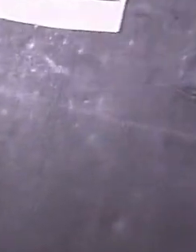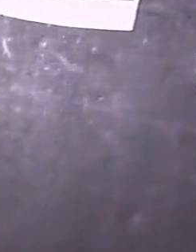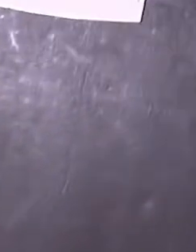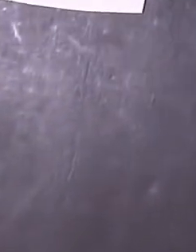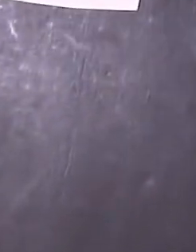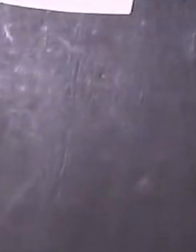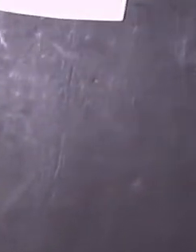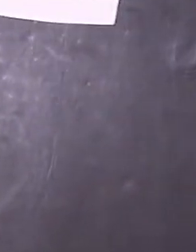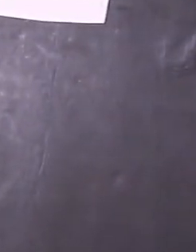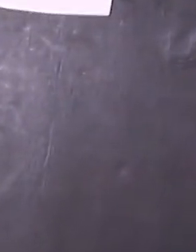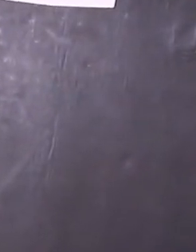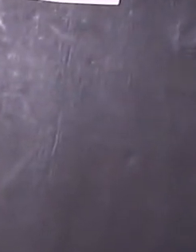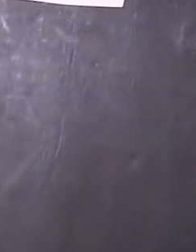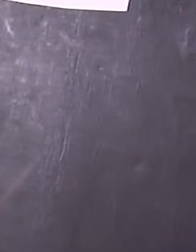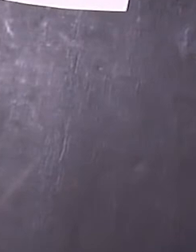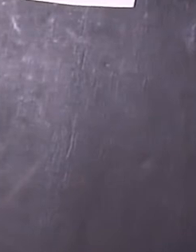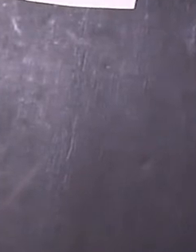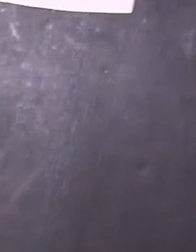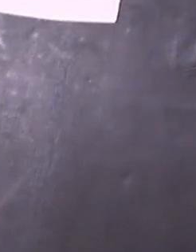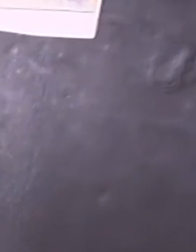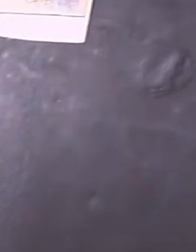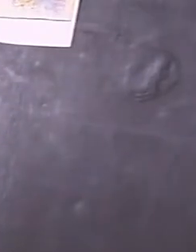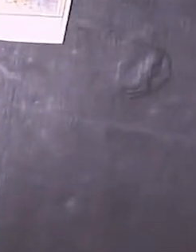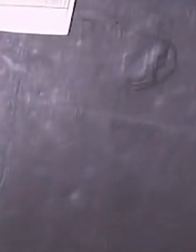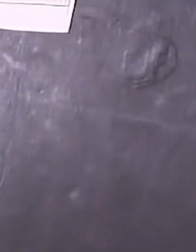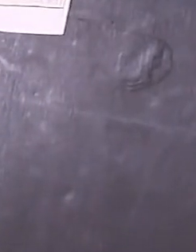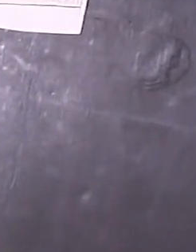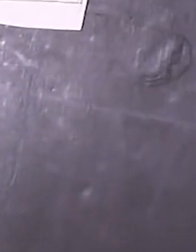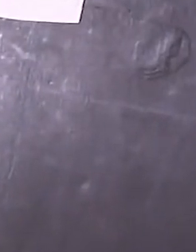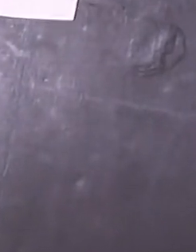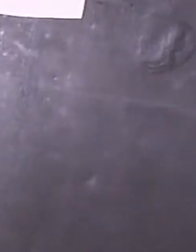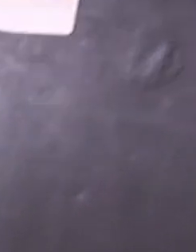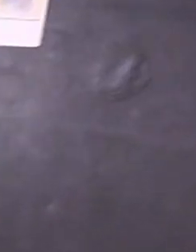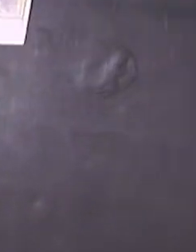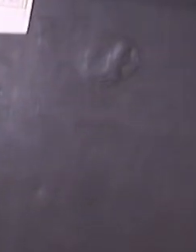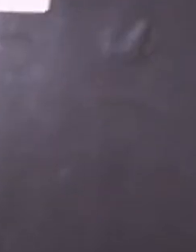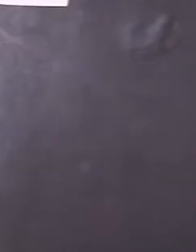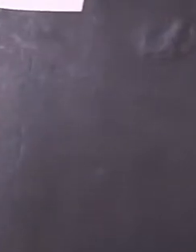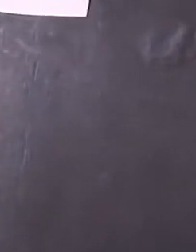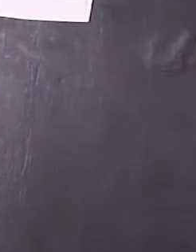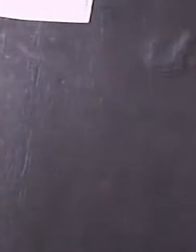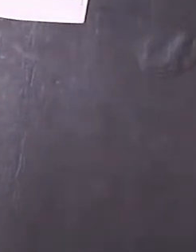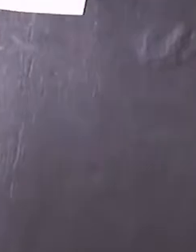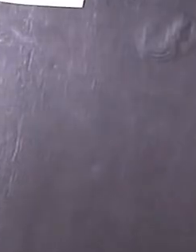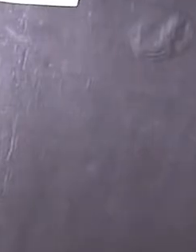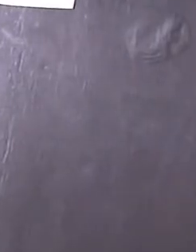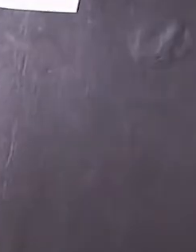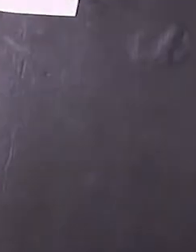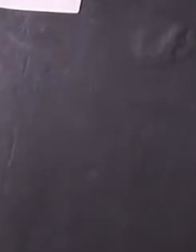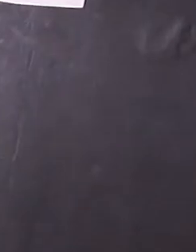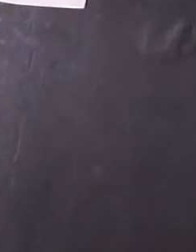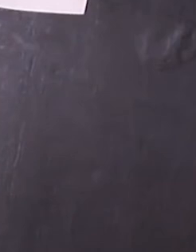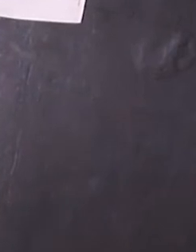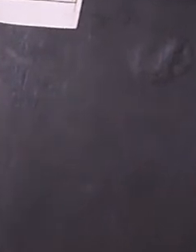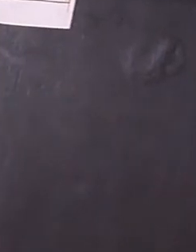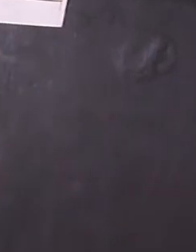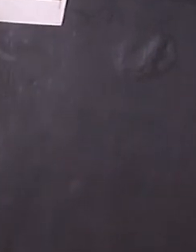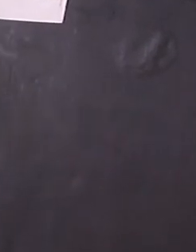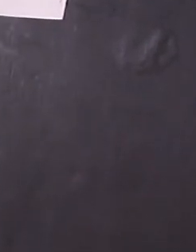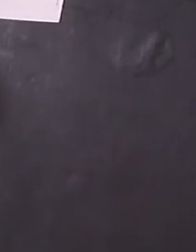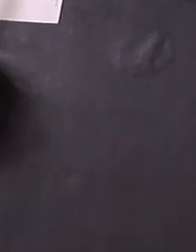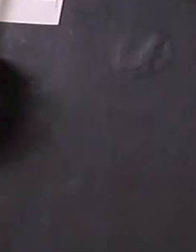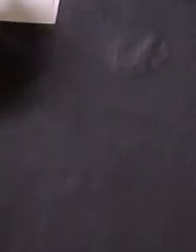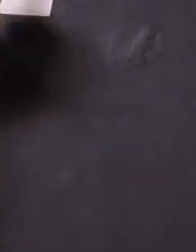Então está organizado o negócio agora. Então agora eu vou refazer ele inteiro para estudar melhor as